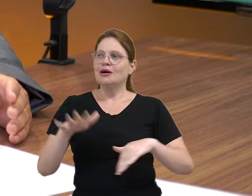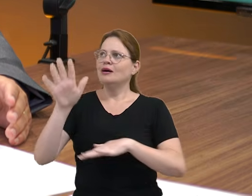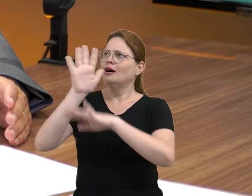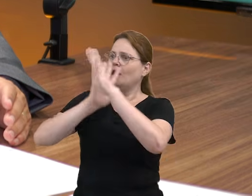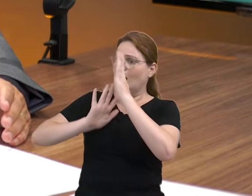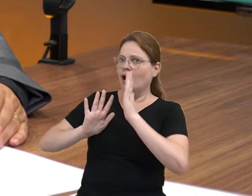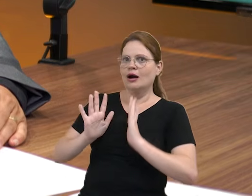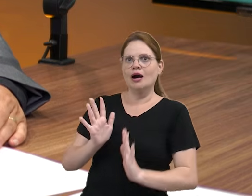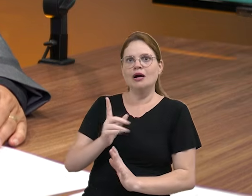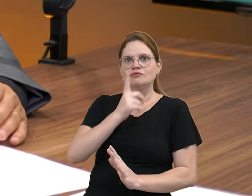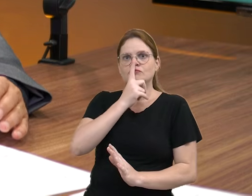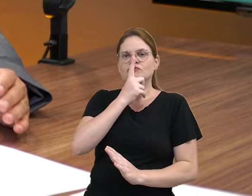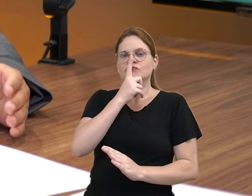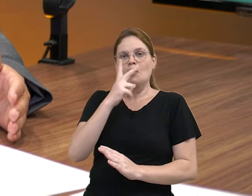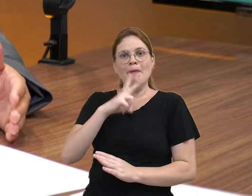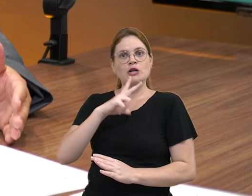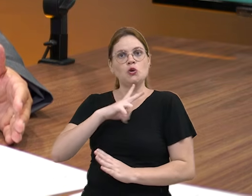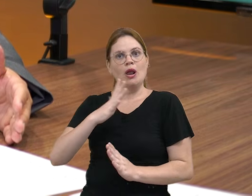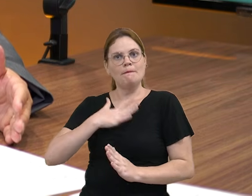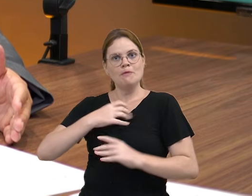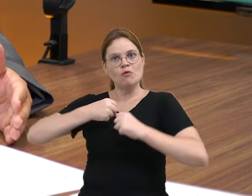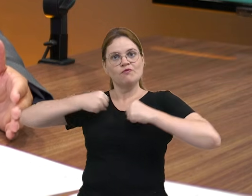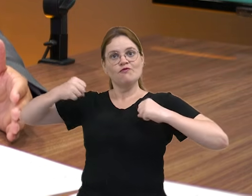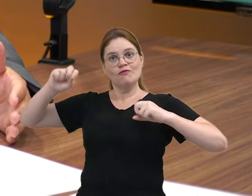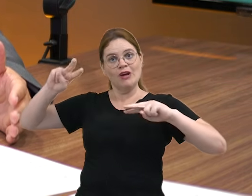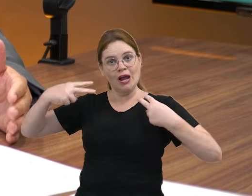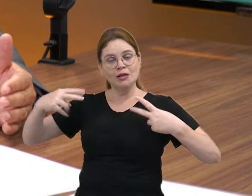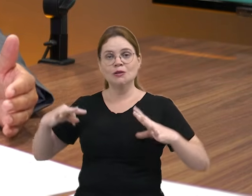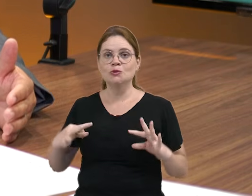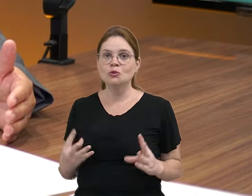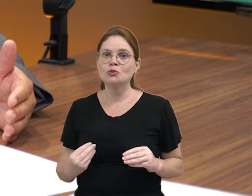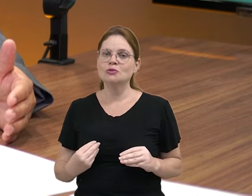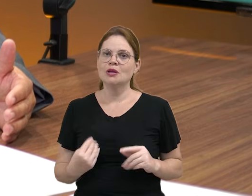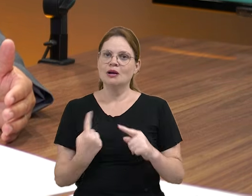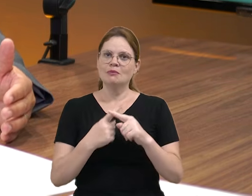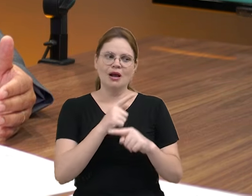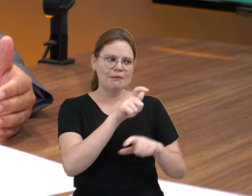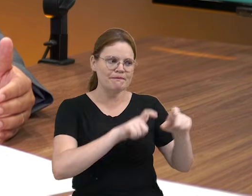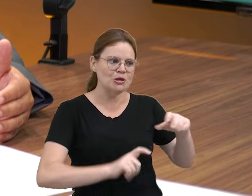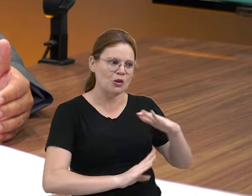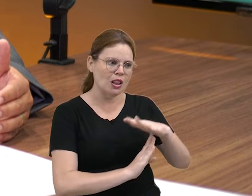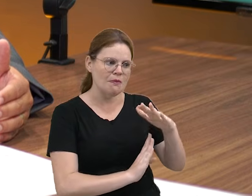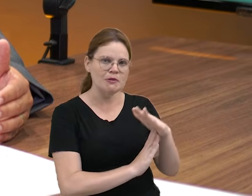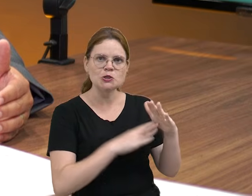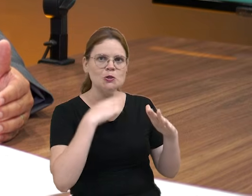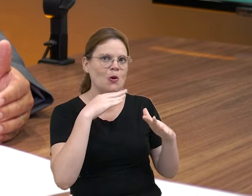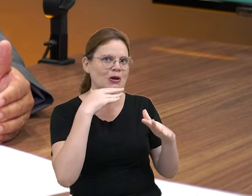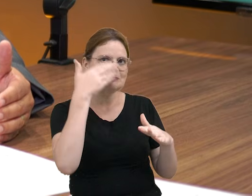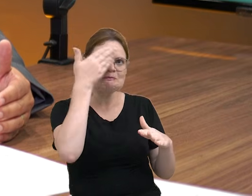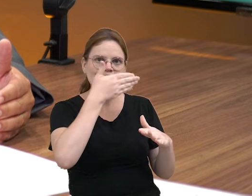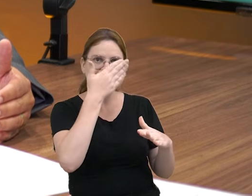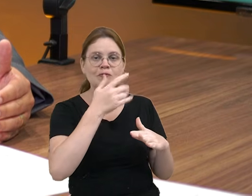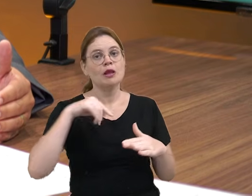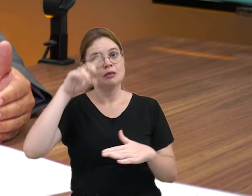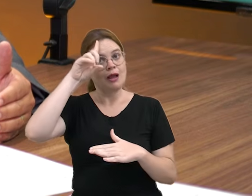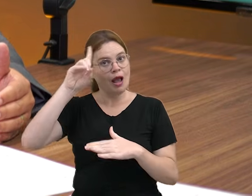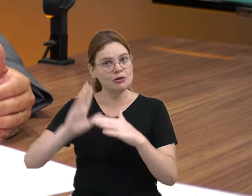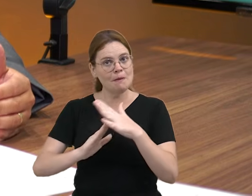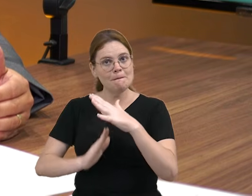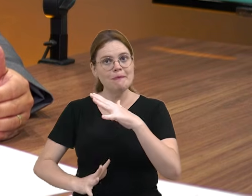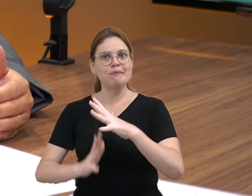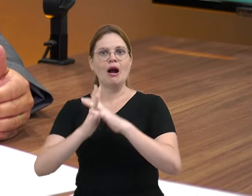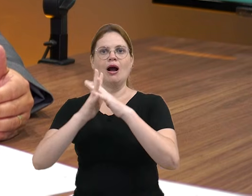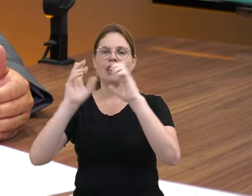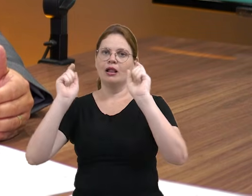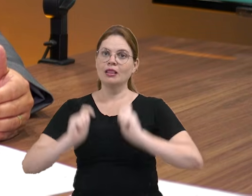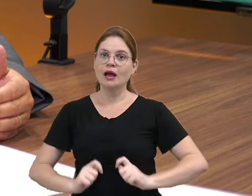criadora não entram. Então, aquilo que é o limite, né, para o homem, Deus, ele não tem limites. Ele vai além.